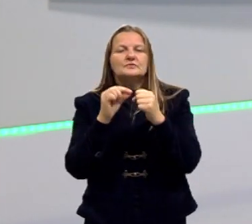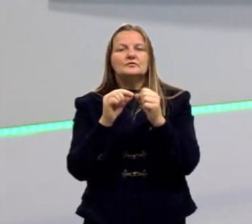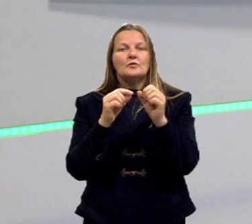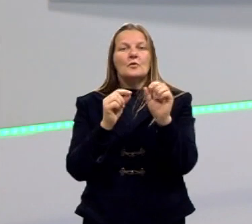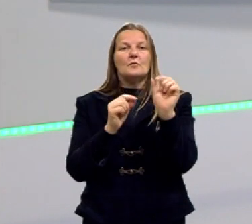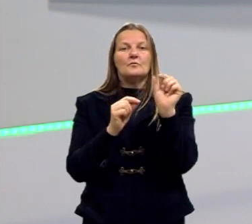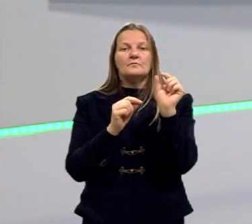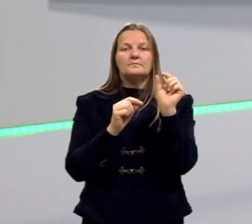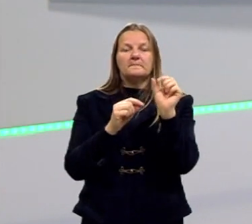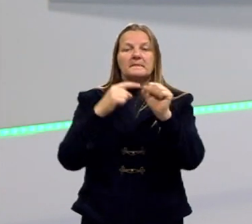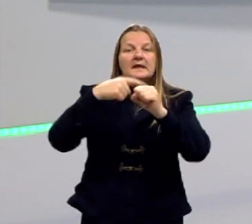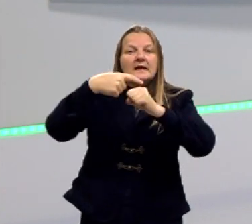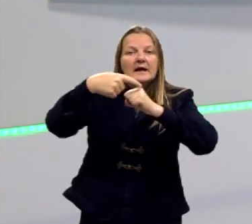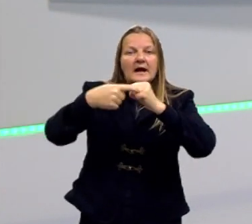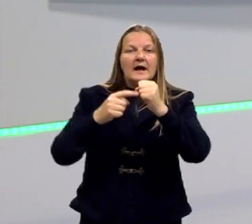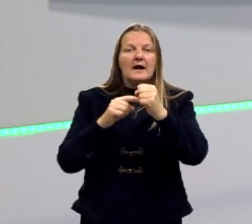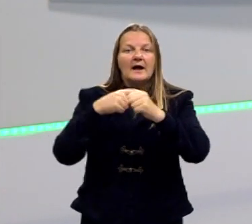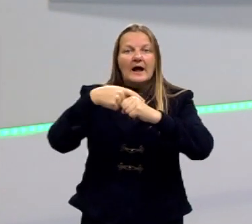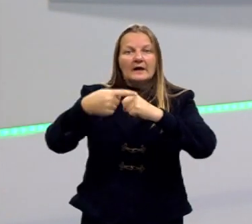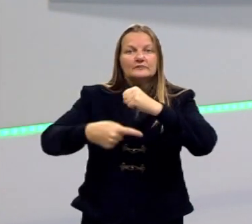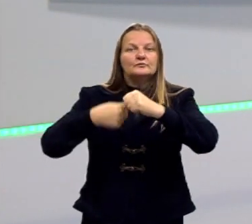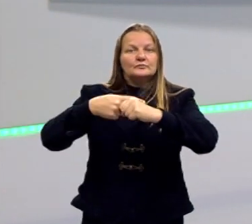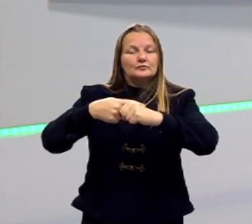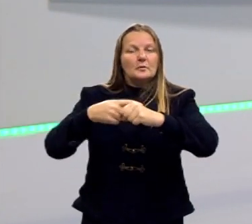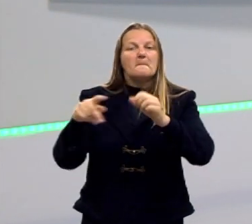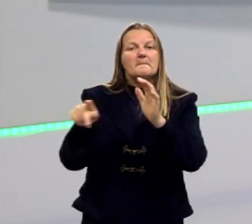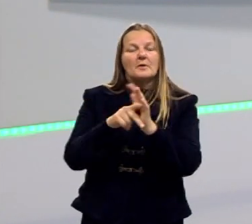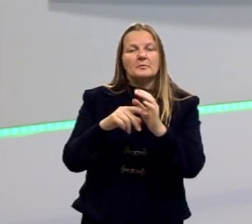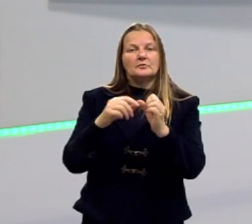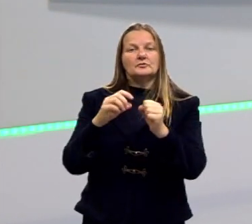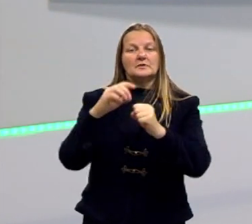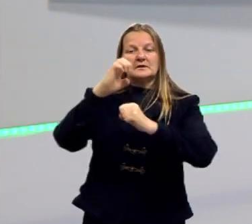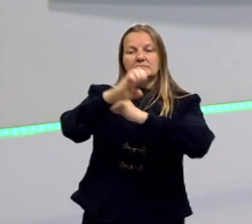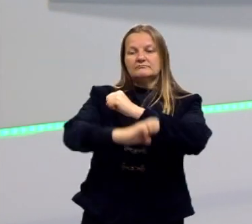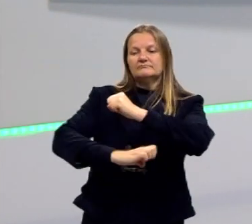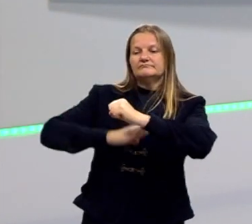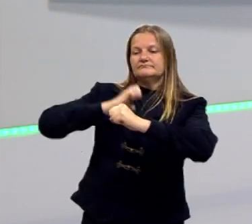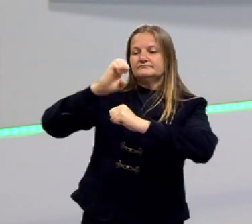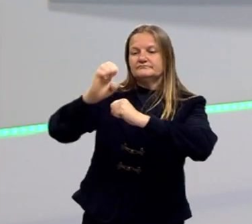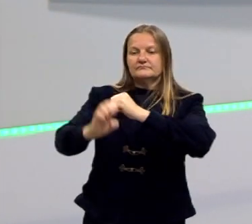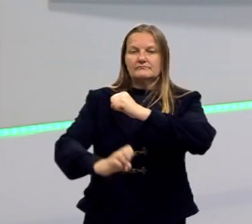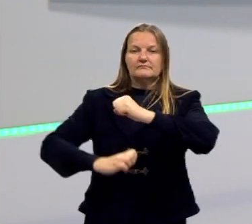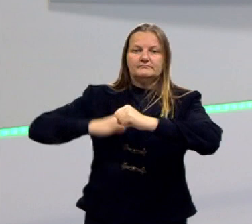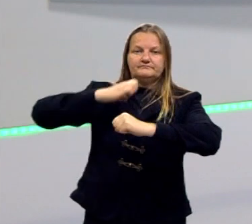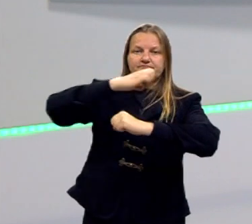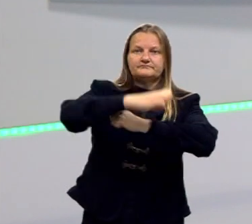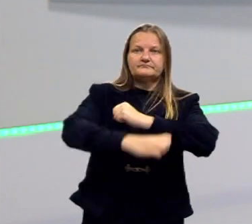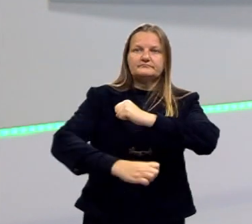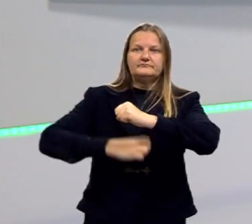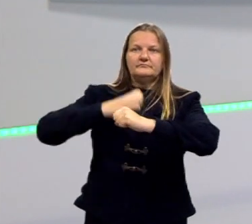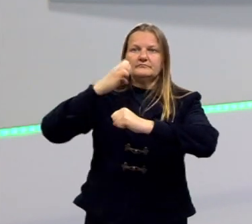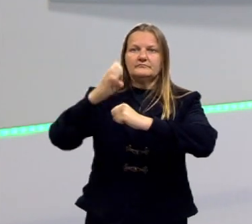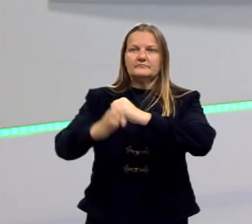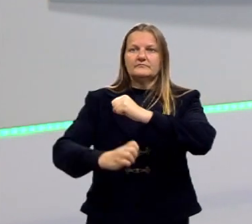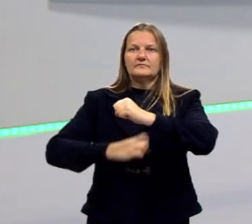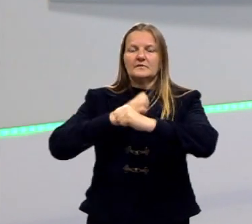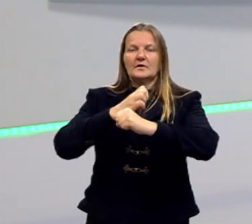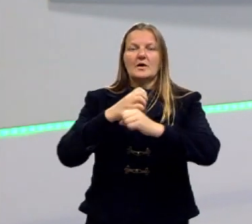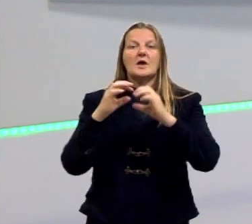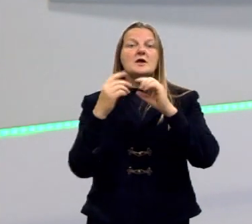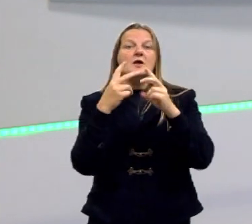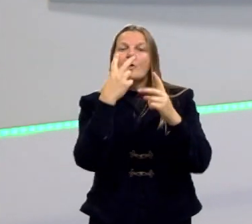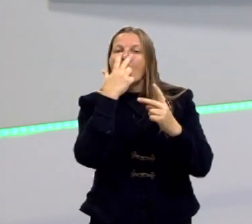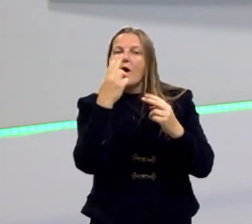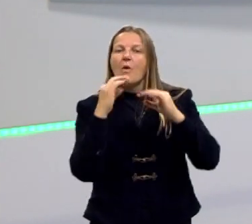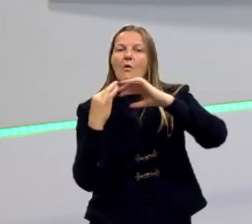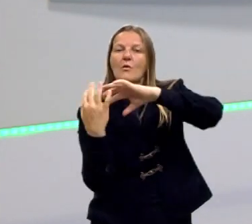pequenininho então ele gira em torno dele mesmo na rotação como a a gente está acostumado a ver como no caso da terra nela gira em